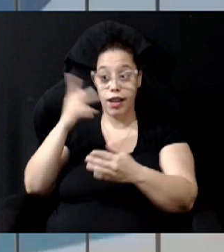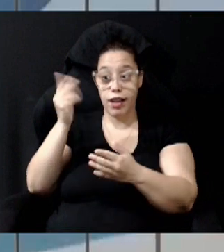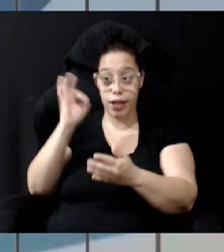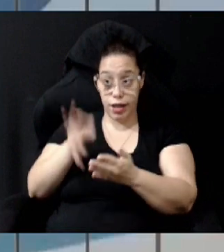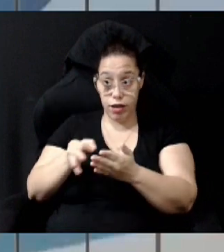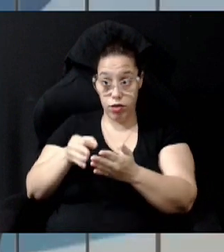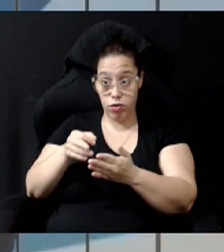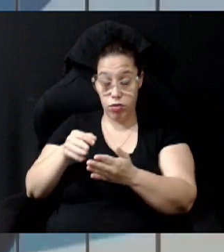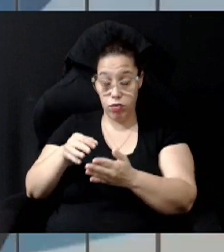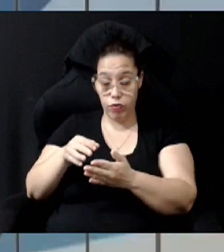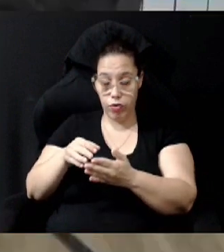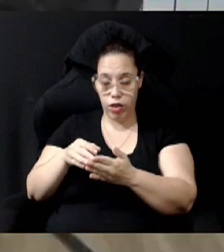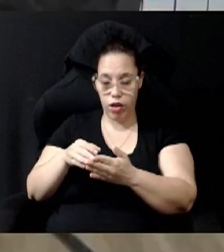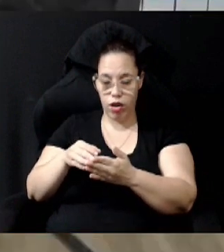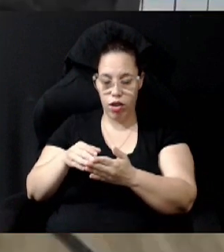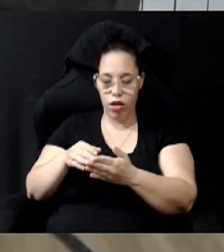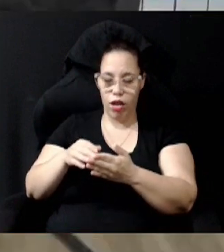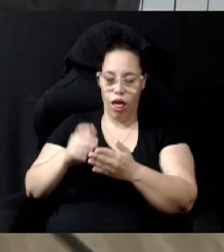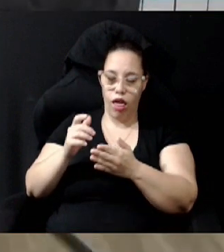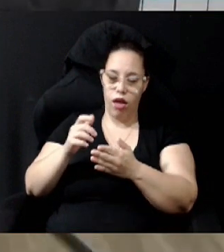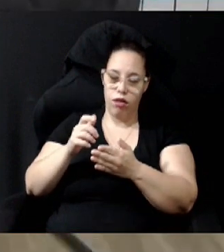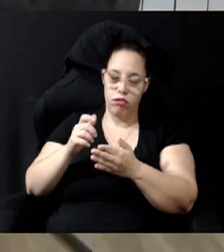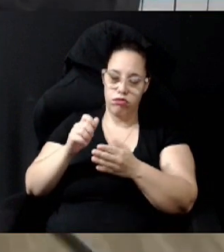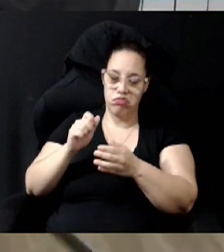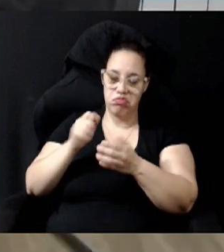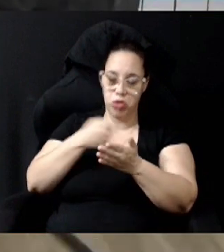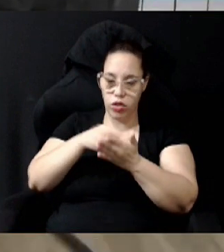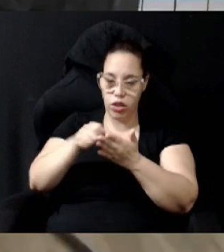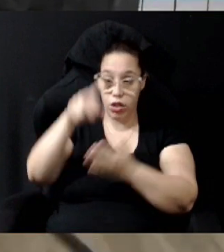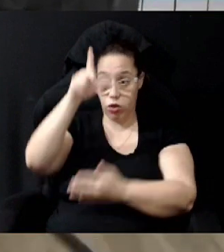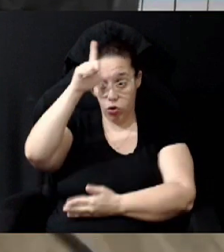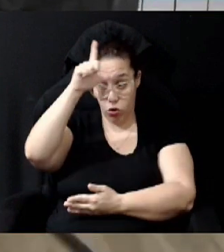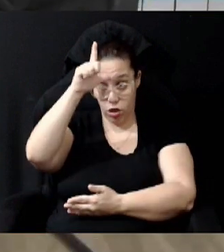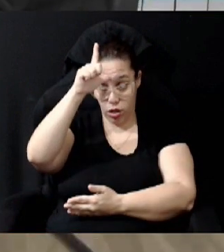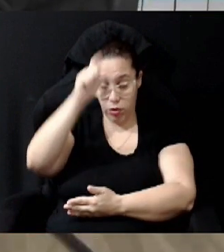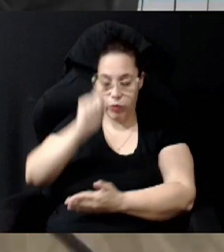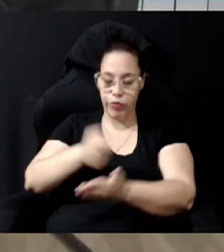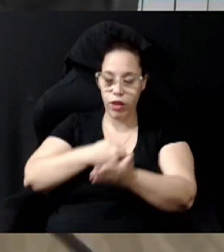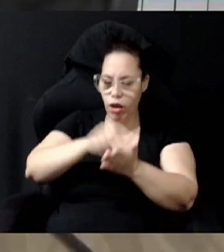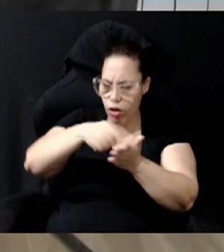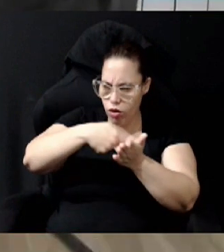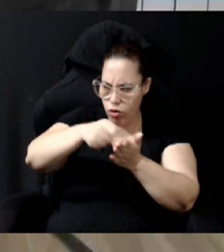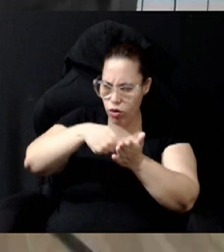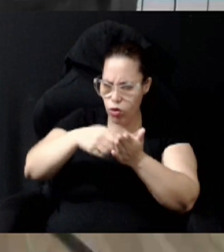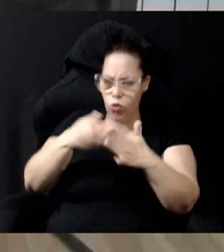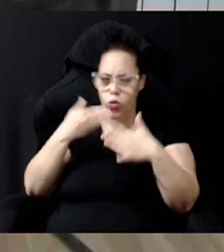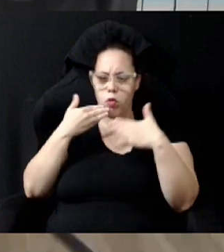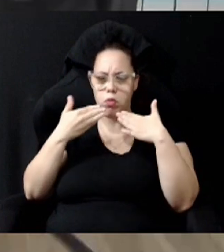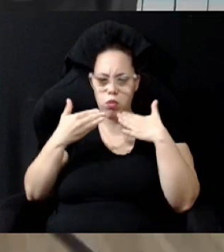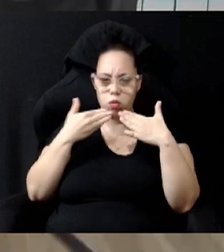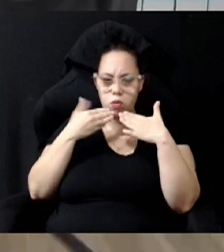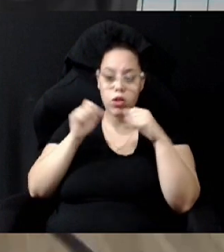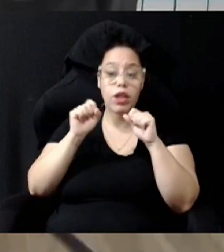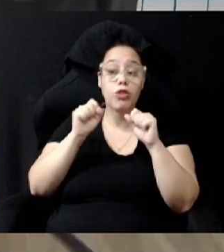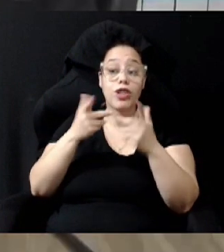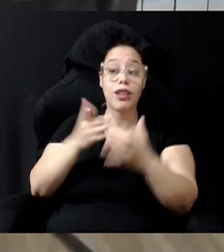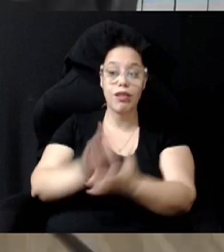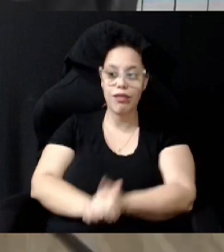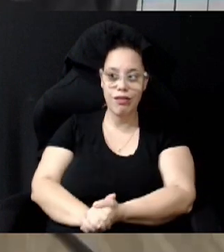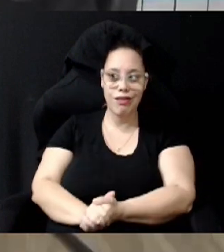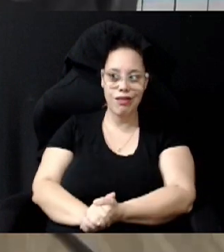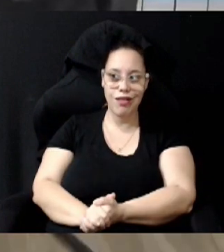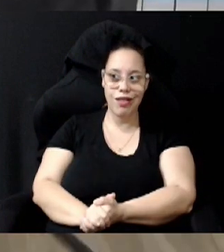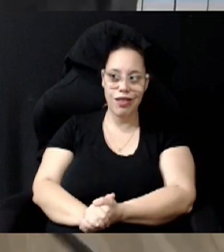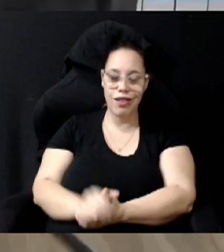quando eu entrei na faculdade. As notas, os comentários são de quem? Olavo de